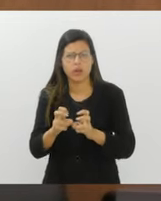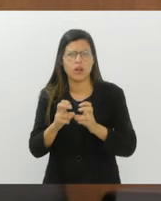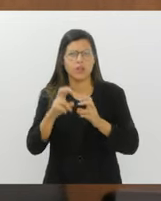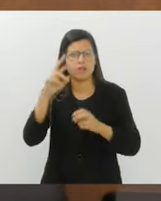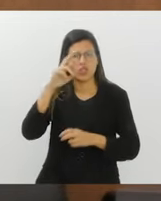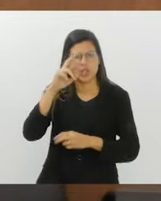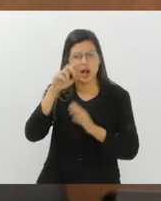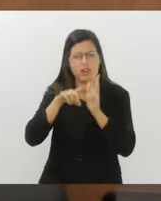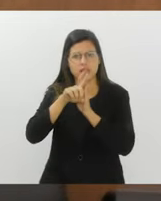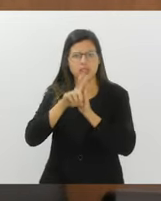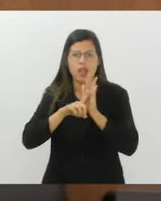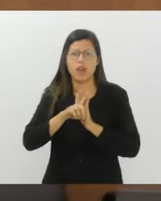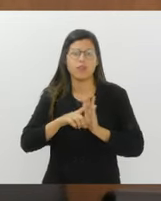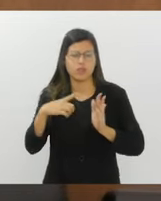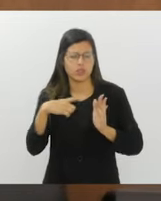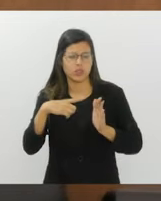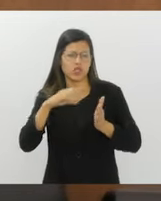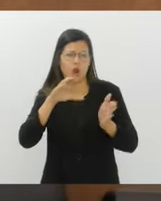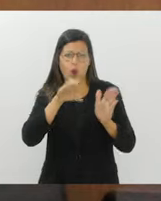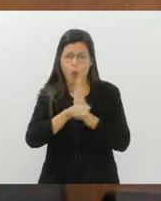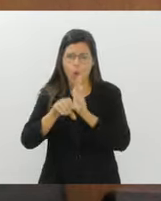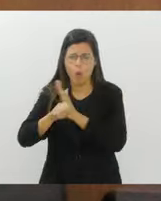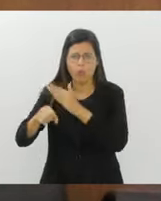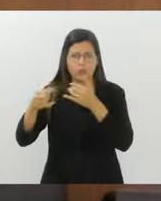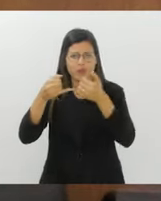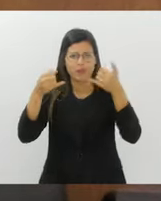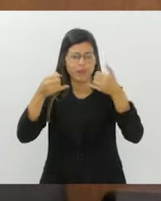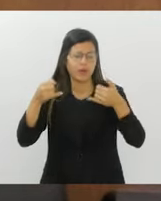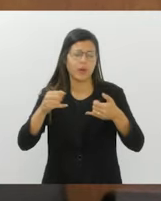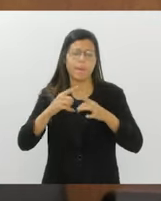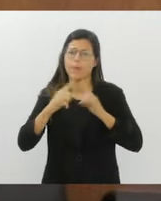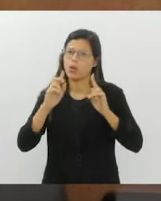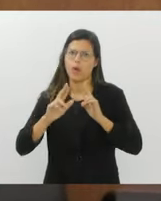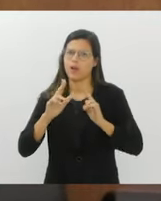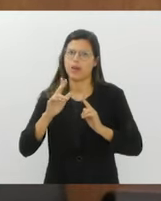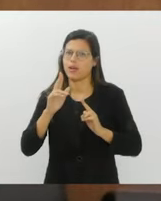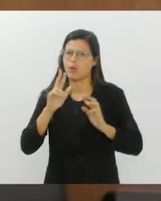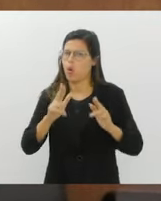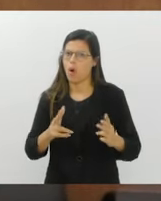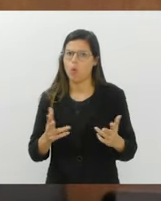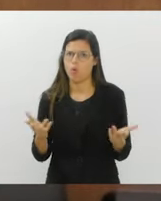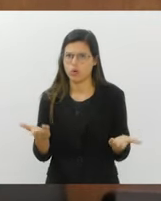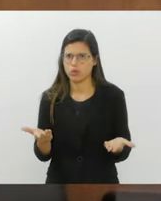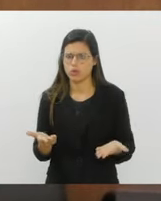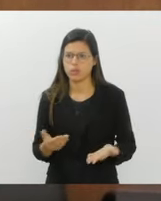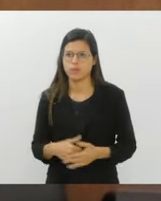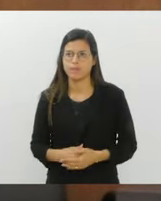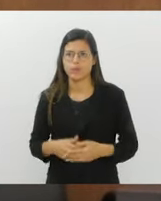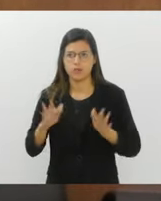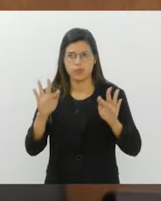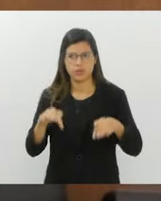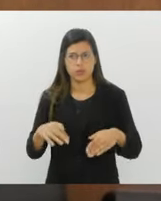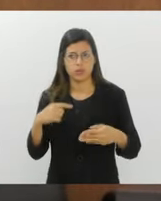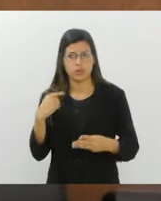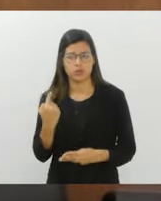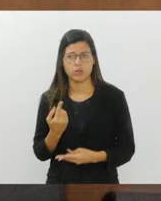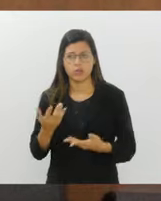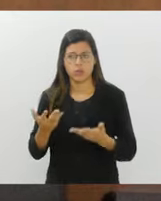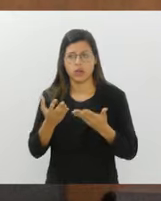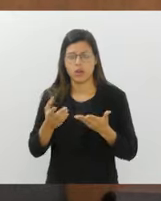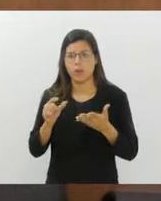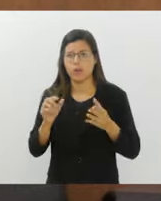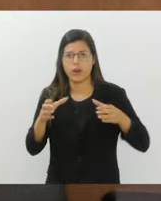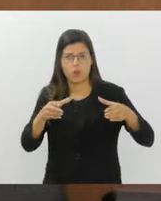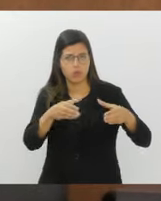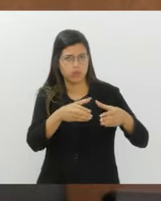Tinha. Mas não era isso que está aqui. Então, quero deixar para terminar. Primeiro, somos a favor da